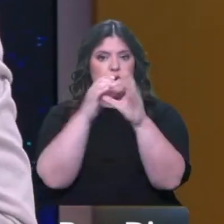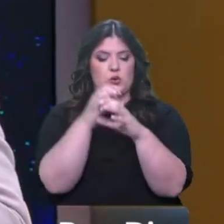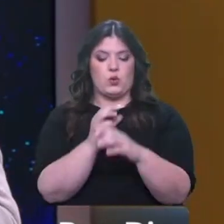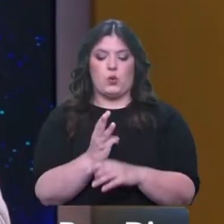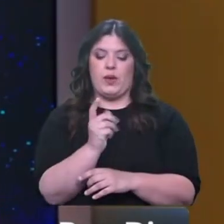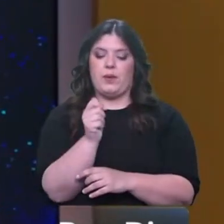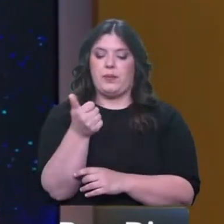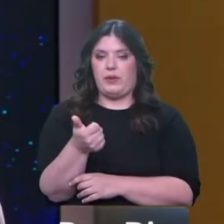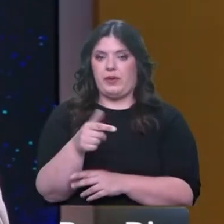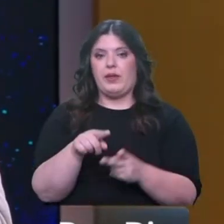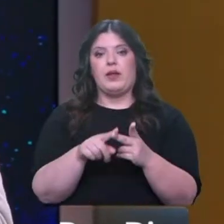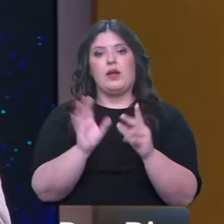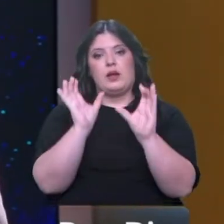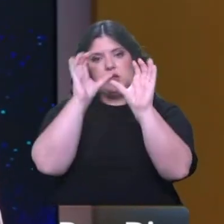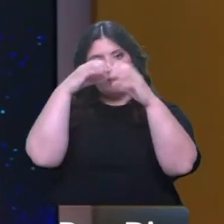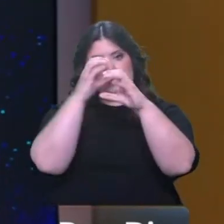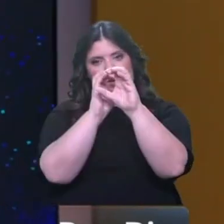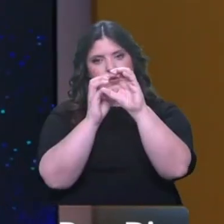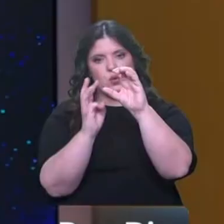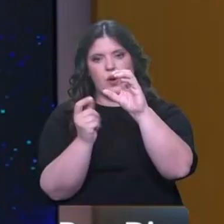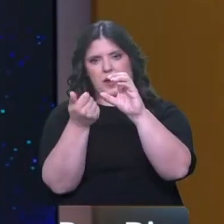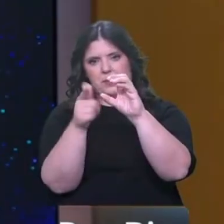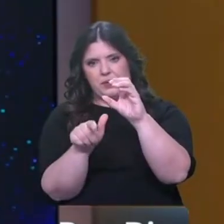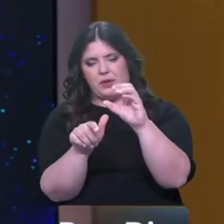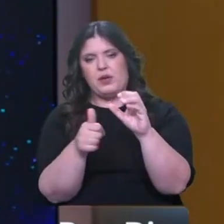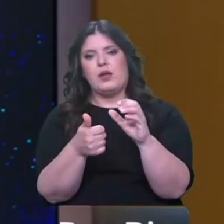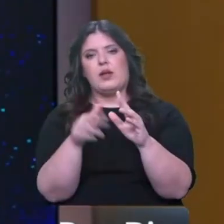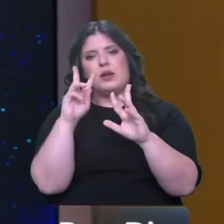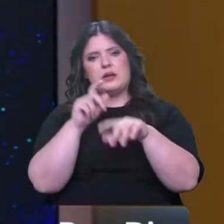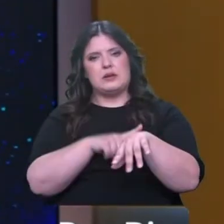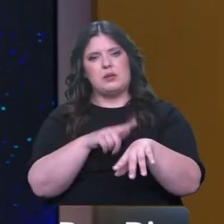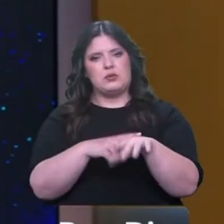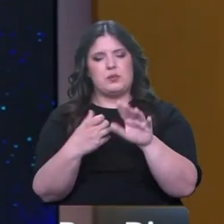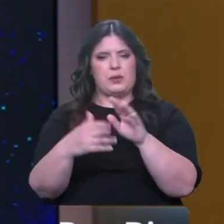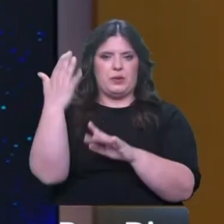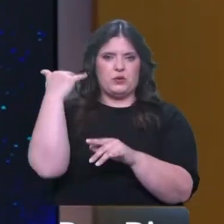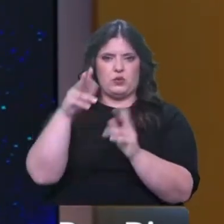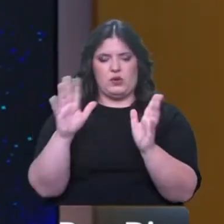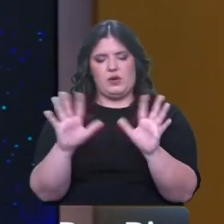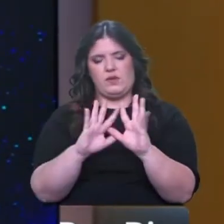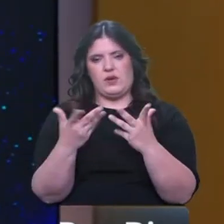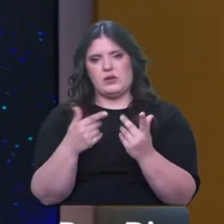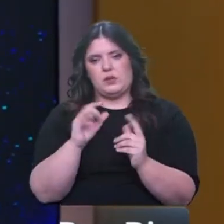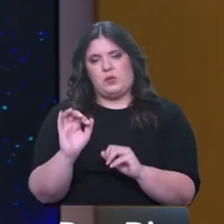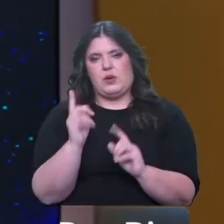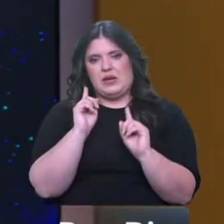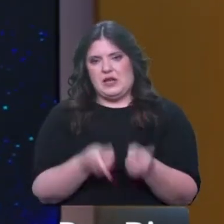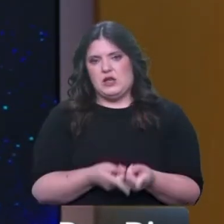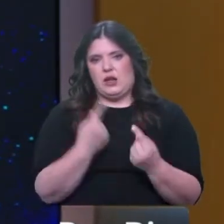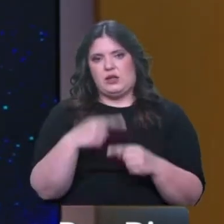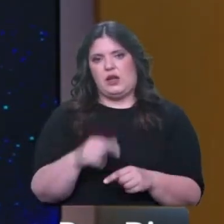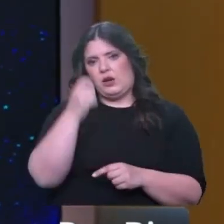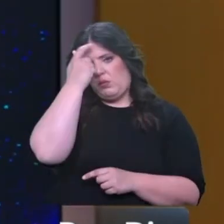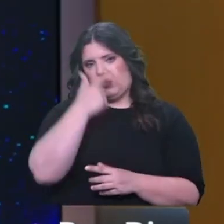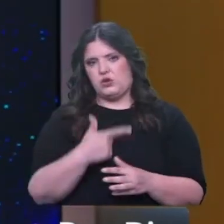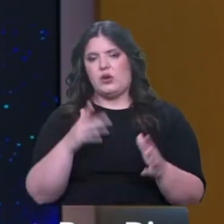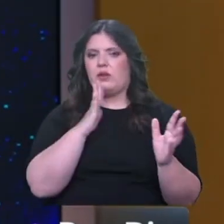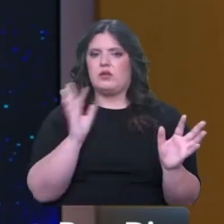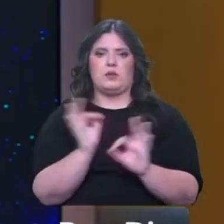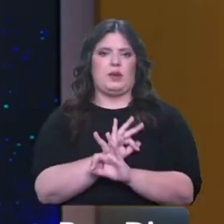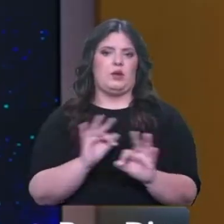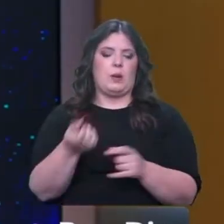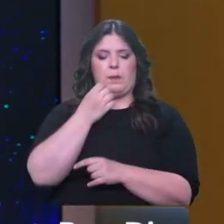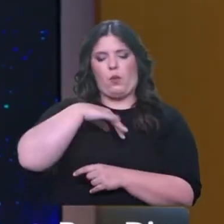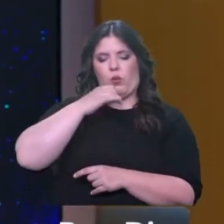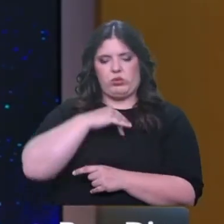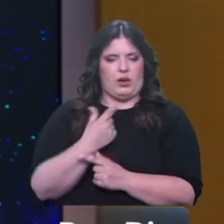Webb. Sempre que o James Webb analisa os primeiros tempos do universo, portanto, quando o universo era muito bebê, tem sempre uma história fascinante para nos